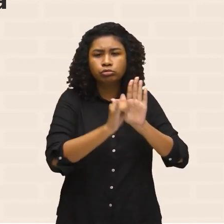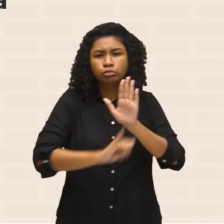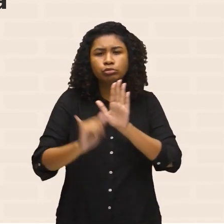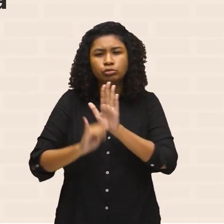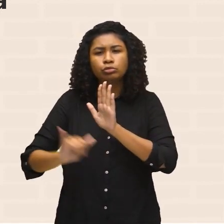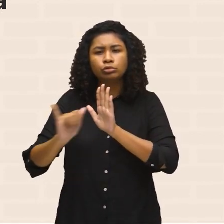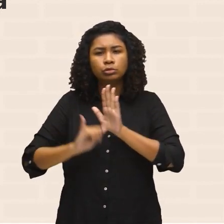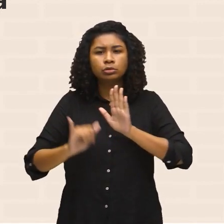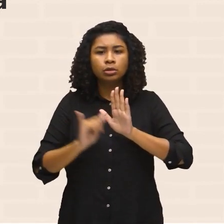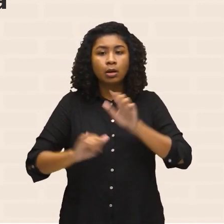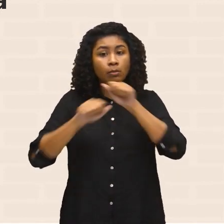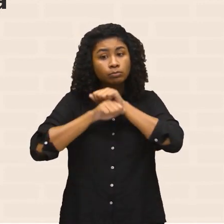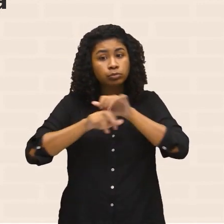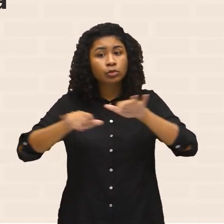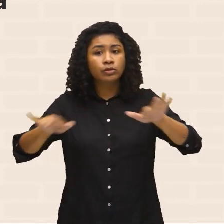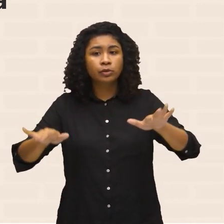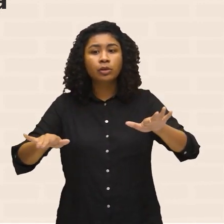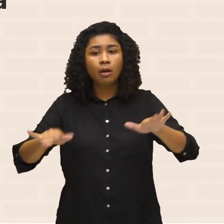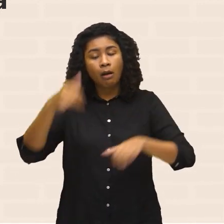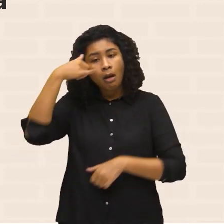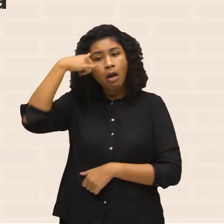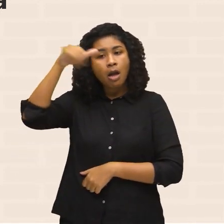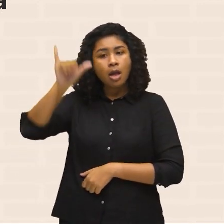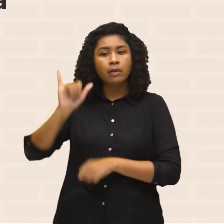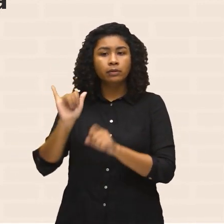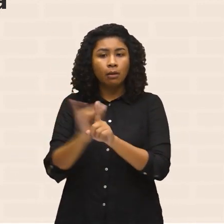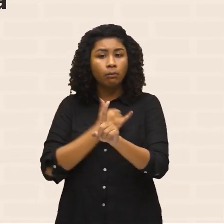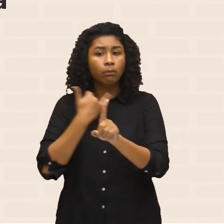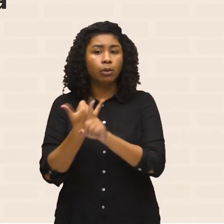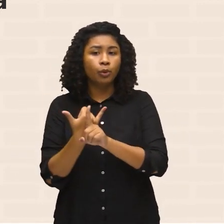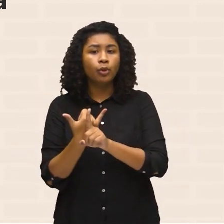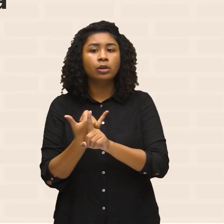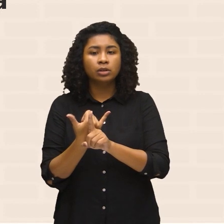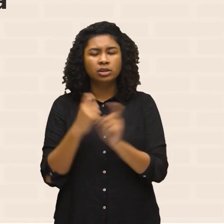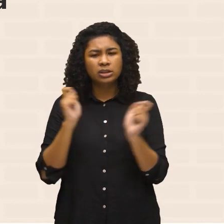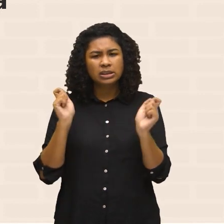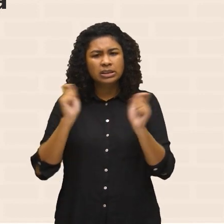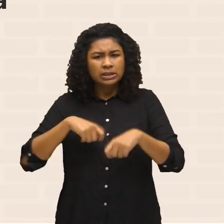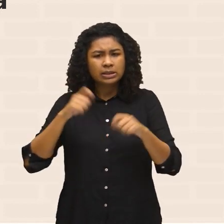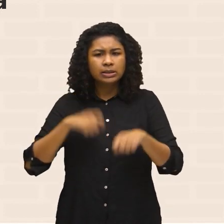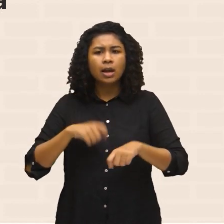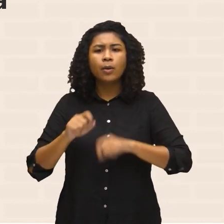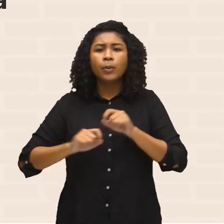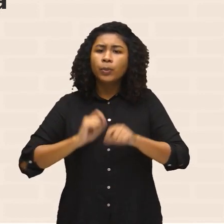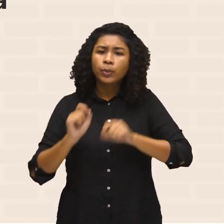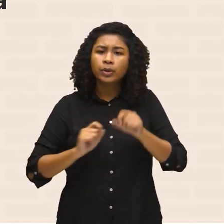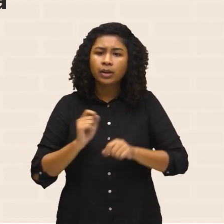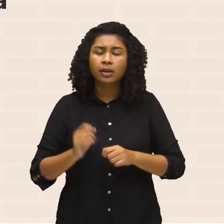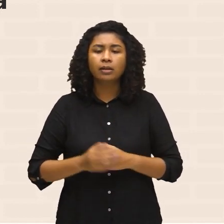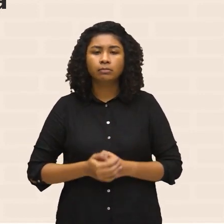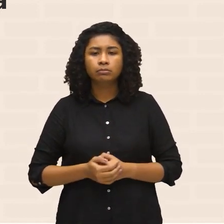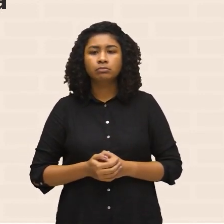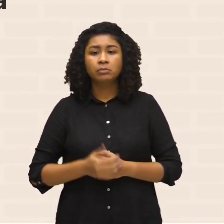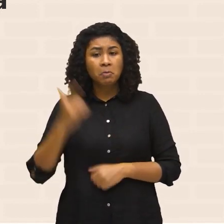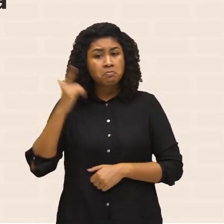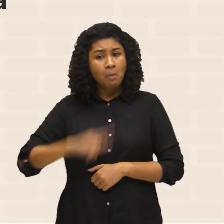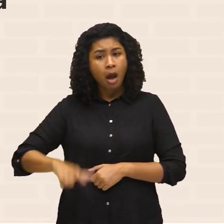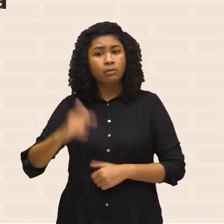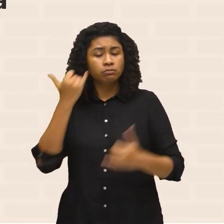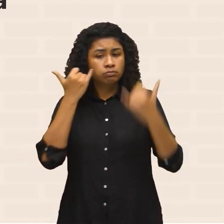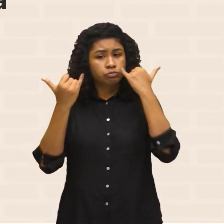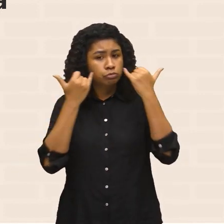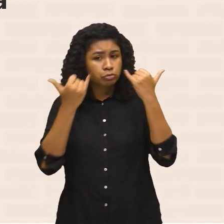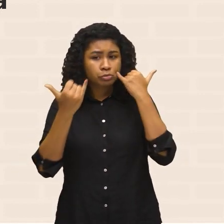e prevenir o bullying. Isso exigirá dos nossos alunos mais informação,